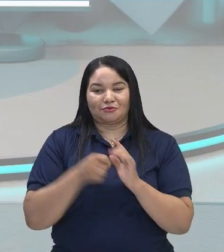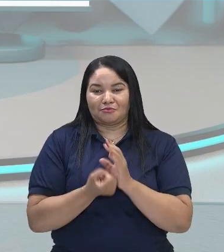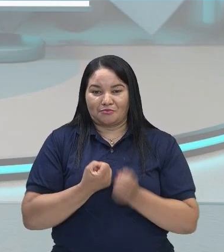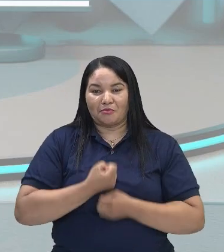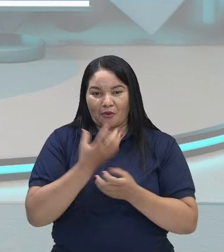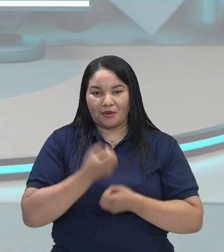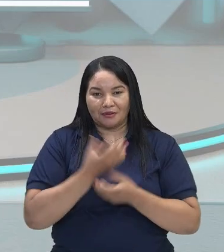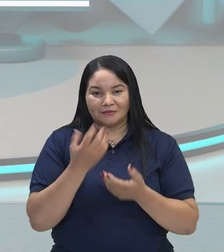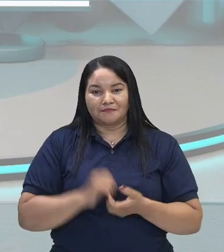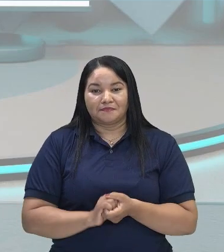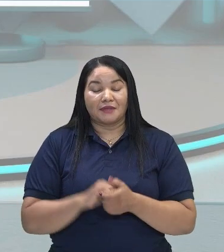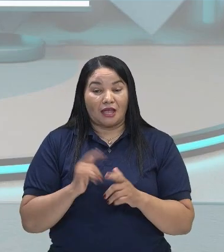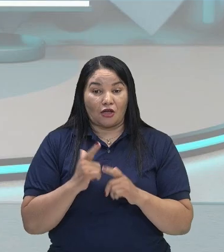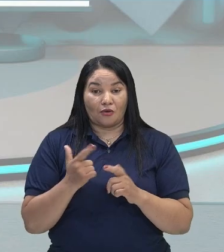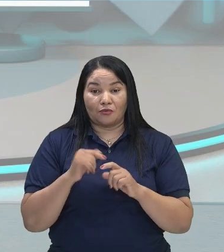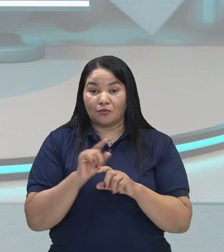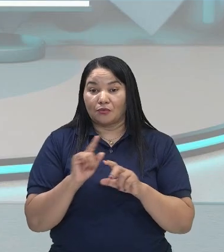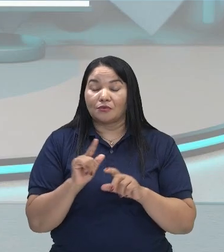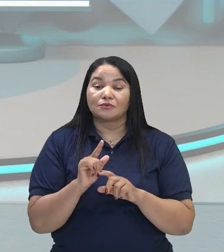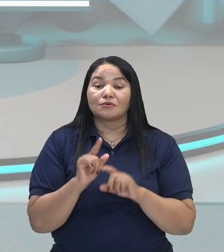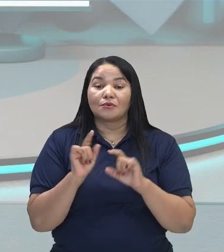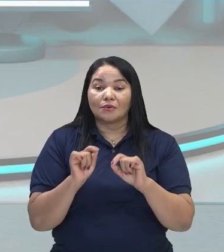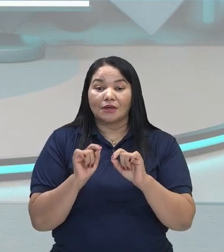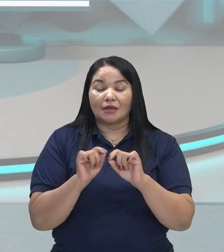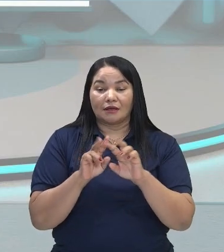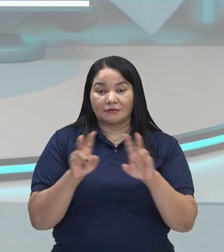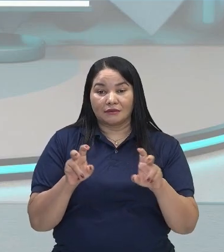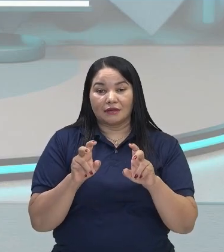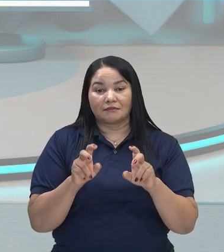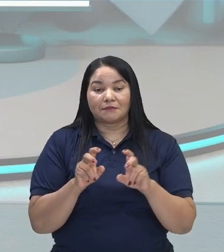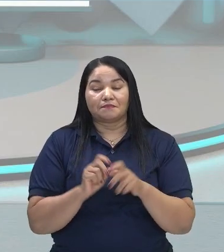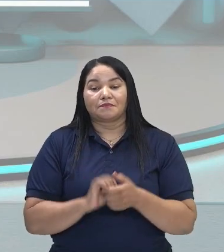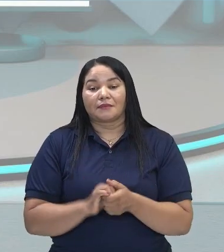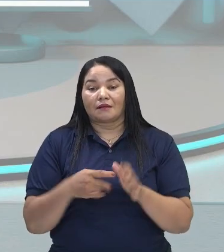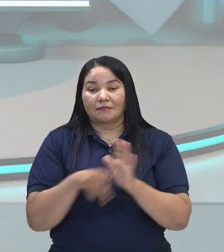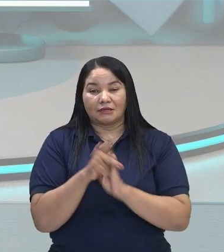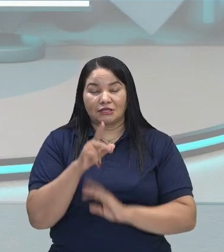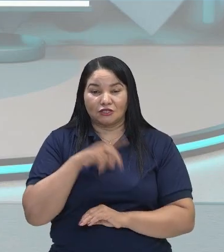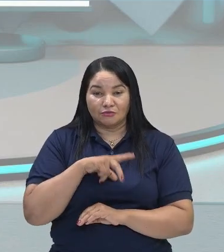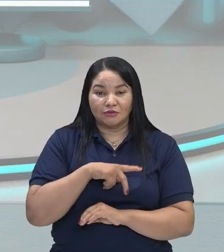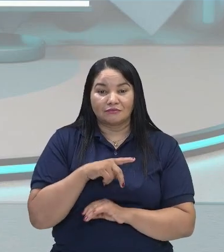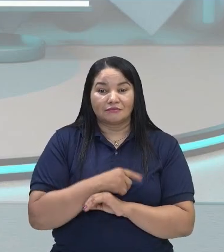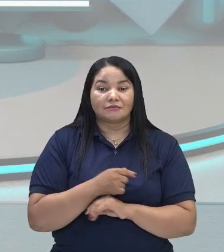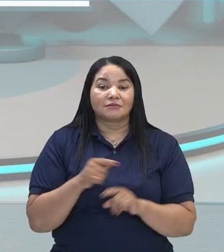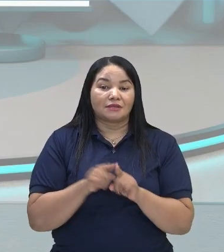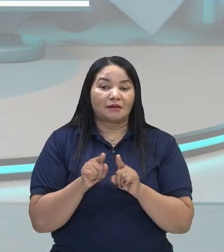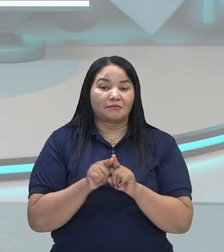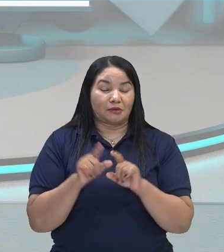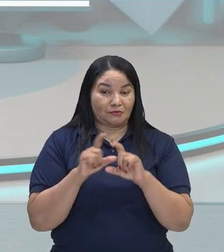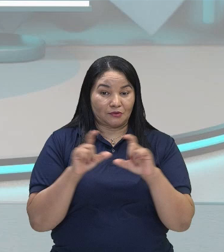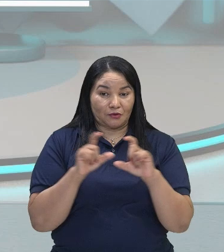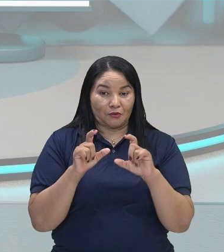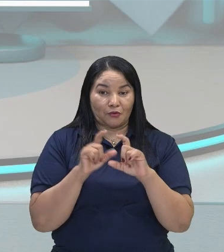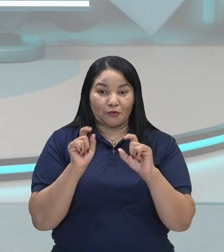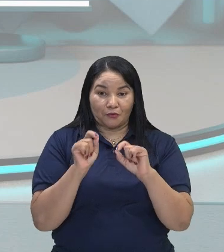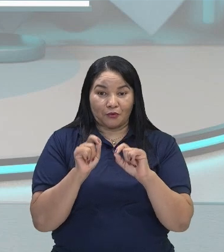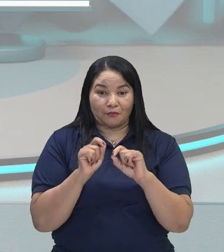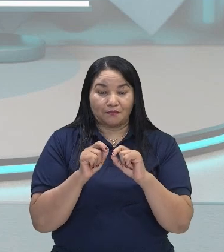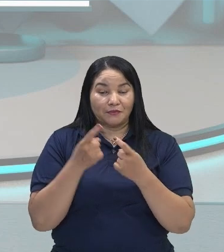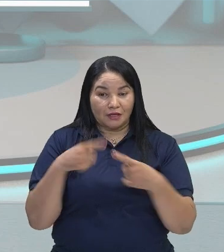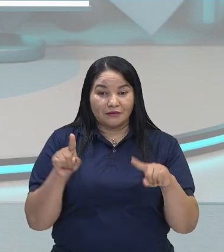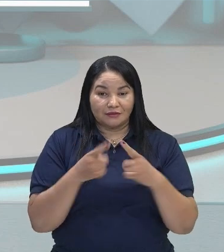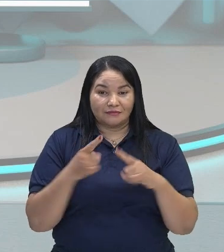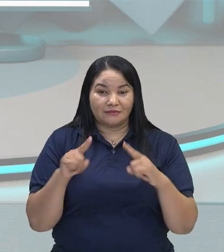Poema satírico, arcádico português. Temos também aqui um trecho de um soneto satírico